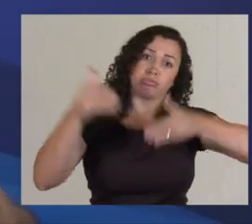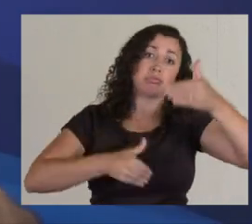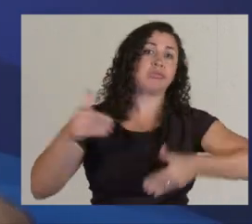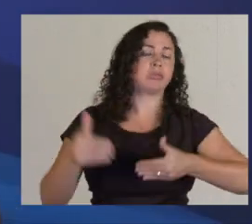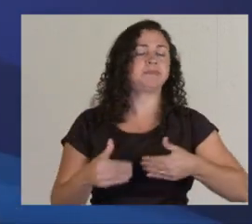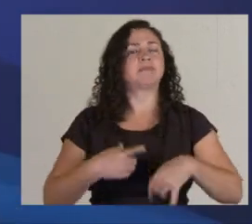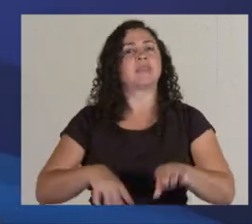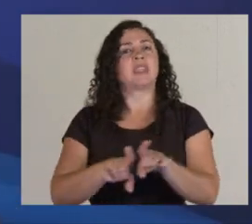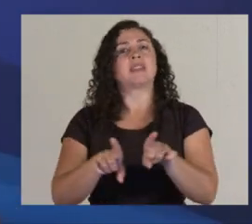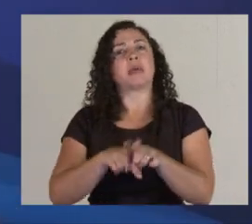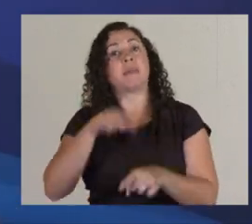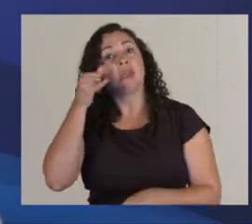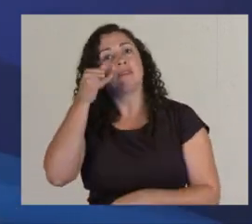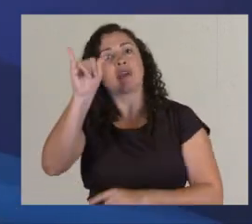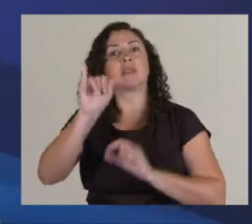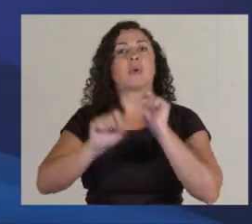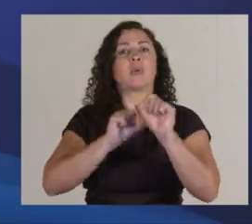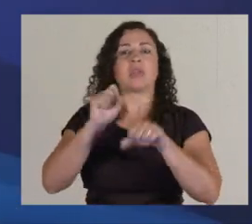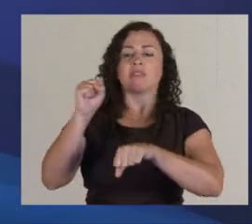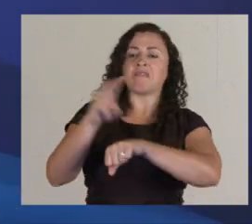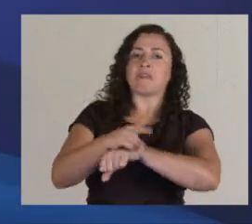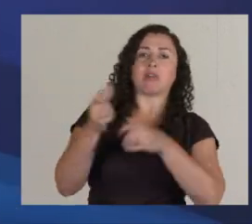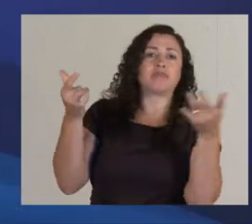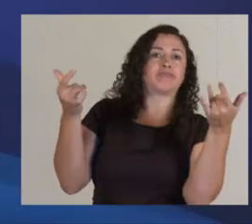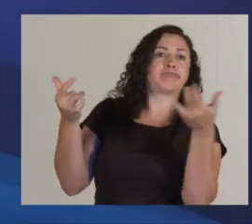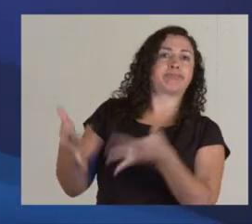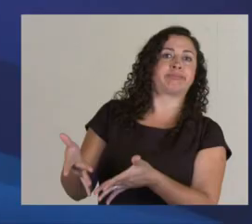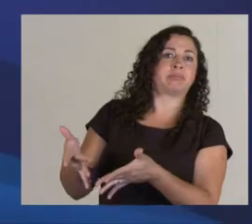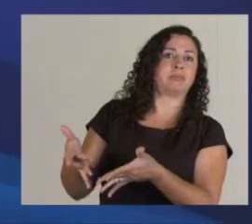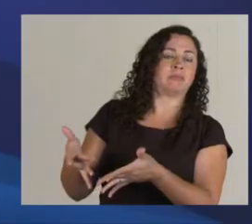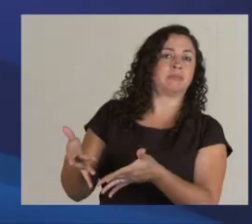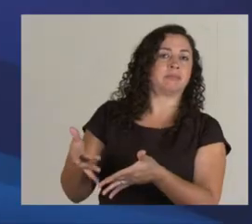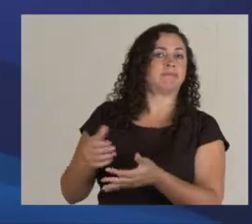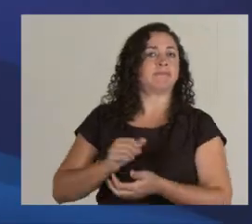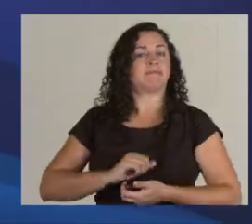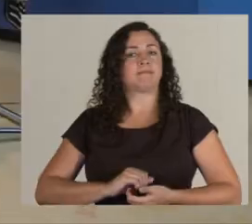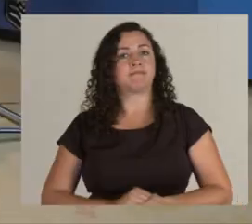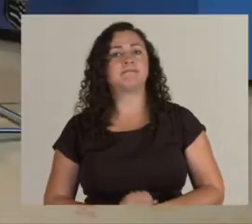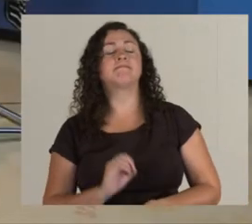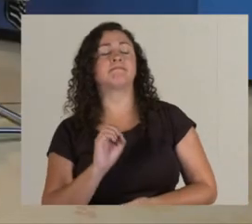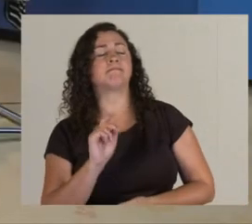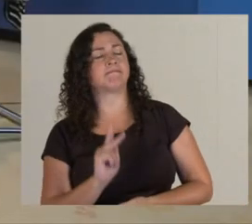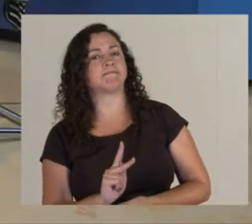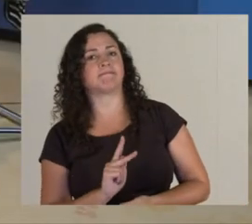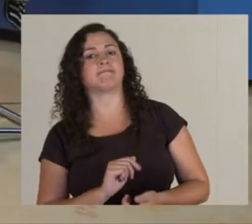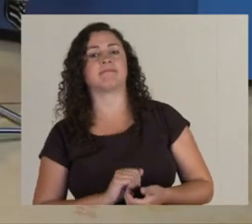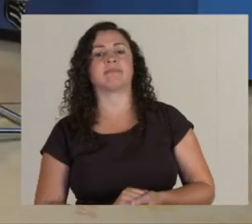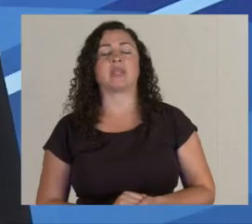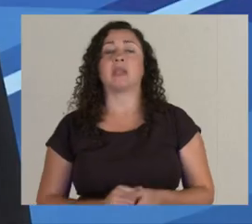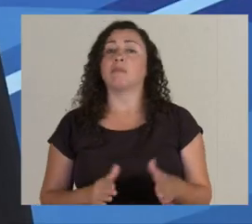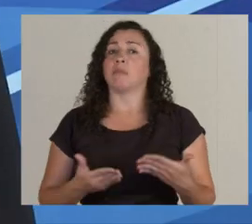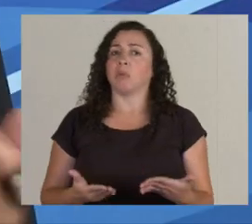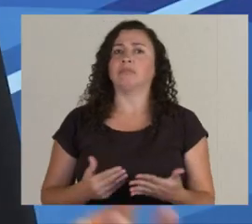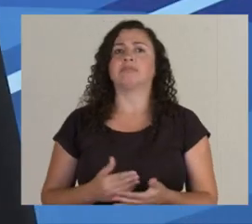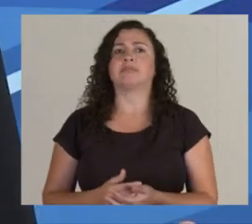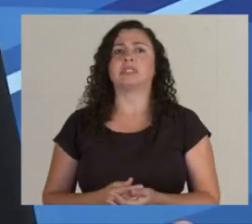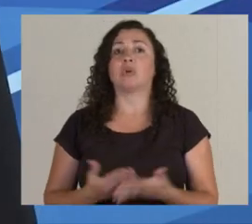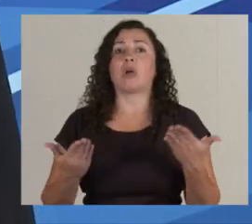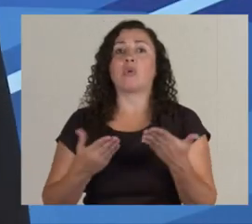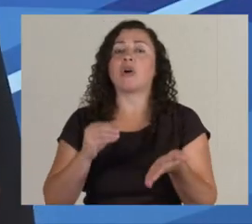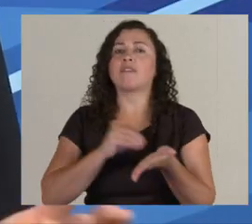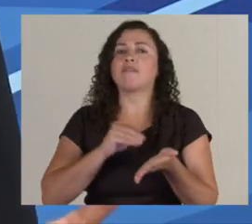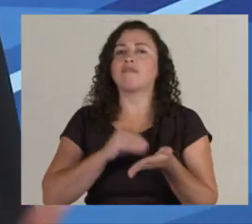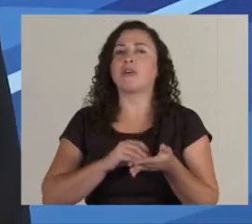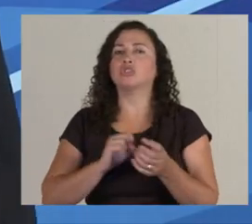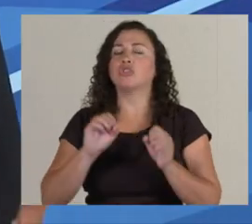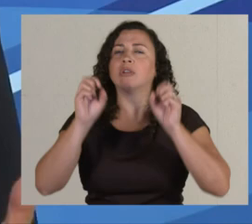e também para que nós não tenhamos o risco de termos vagas ociosas com esses novos sistemas. Ok. E aí, então,